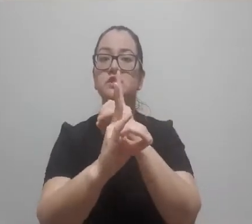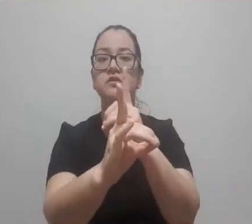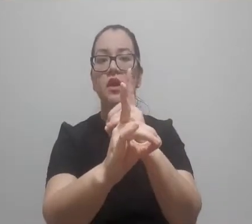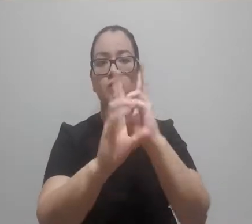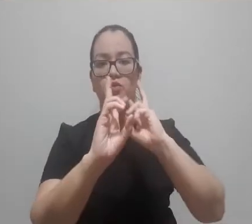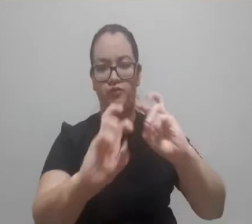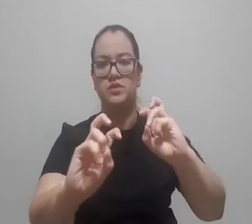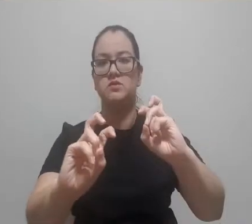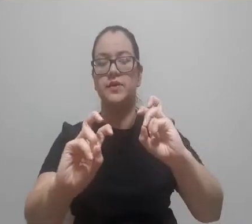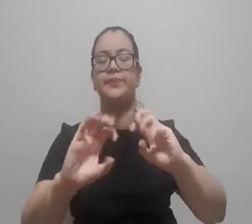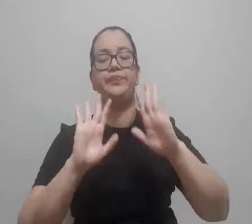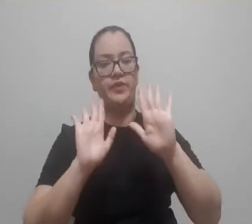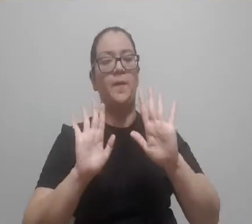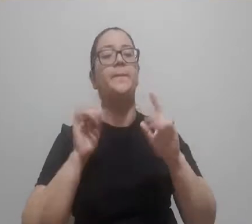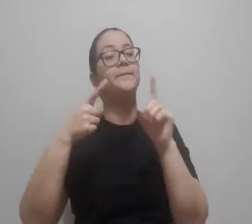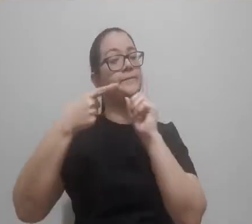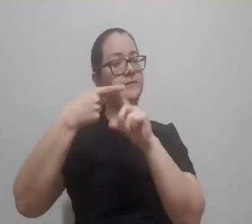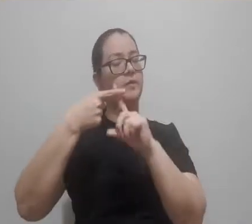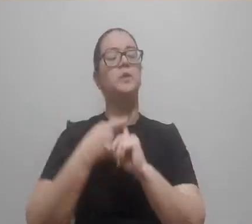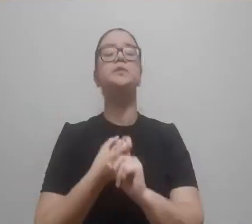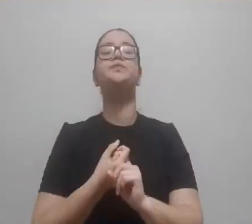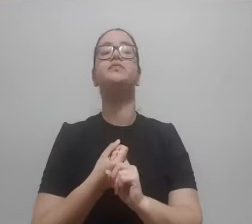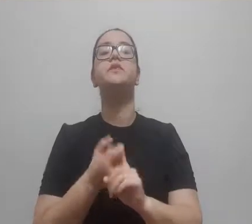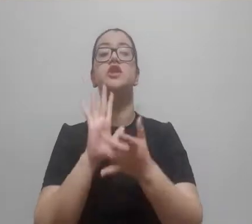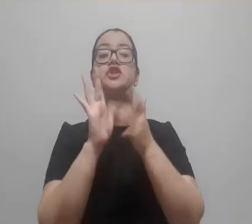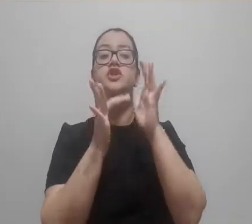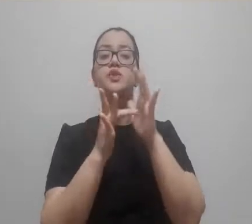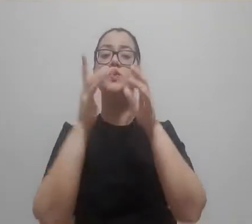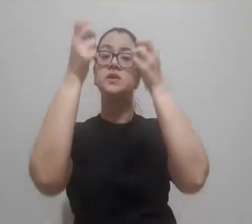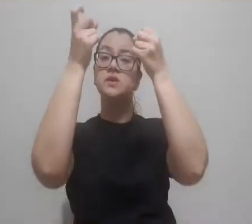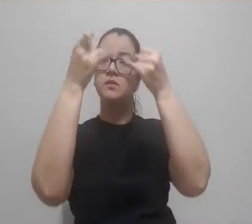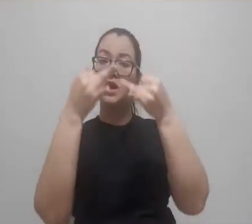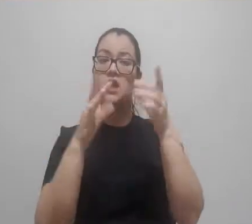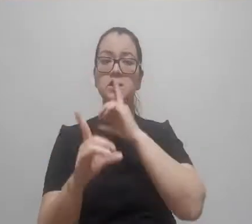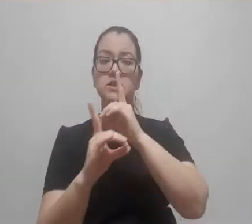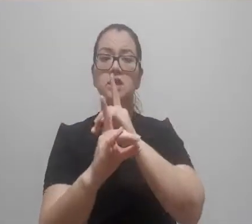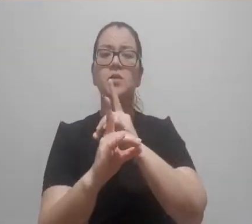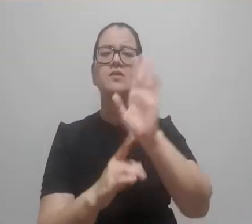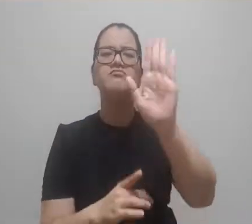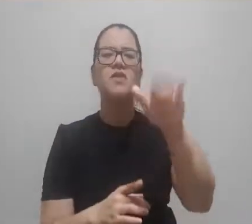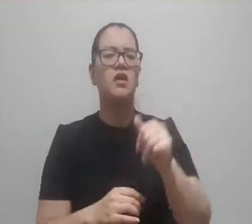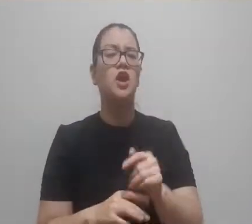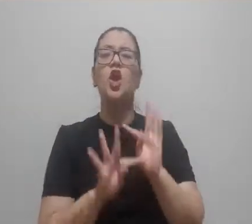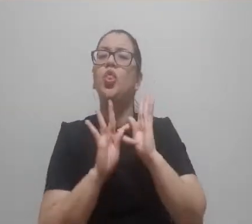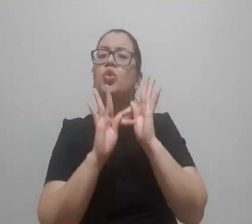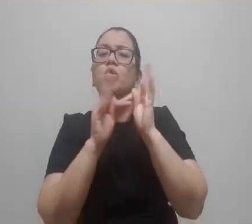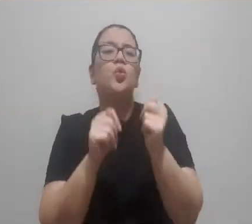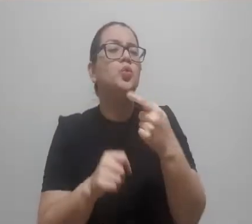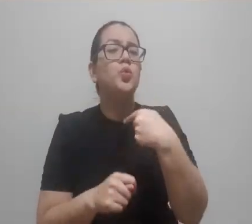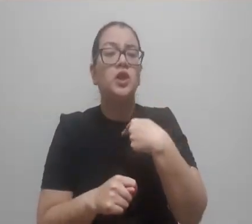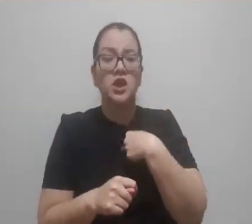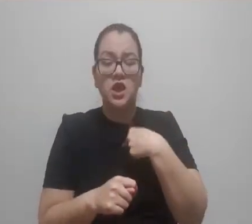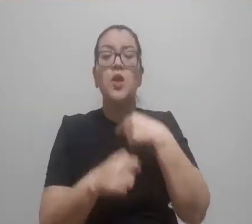vai dizer, né, para os discípulos o seguinte: tudo que eu vou ensinar a vocês daqui para